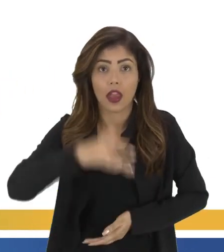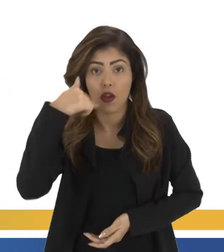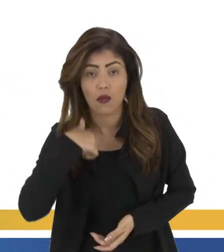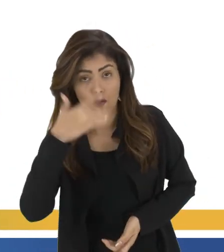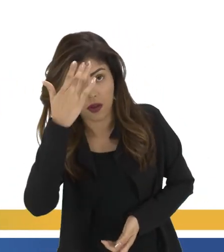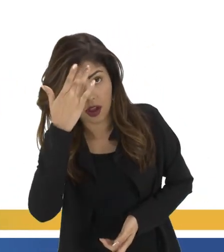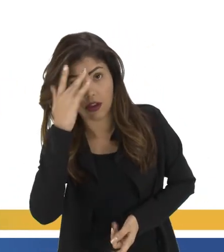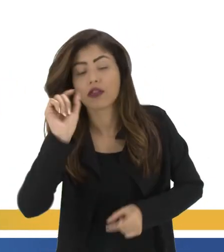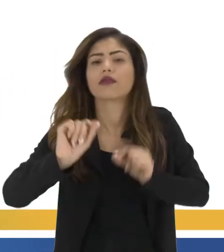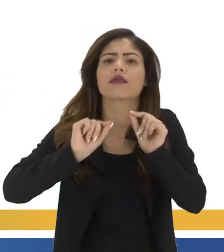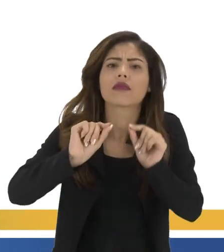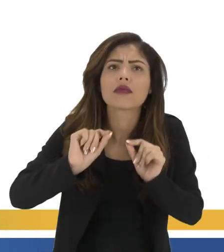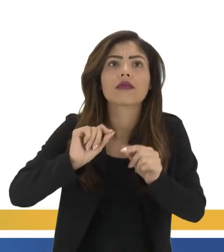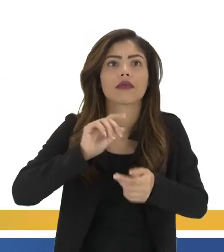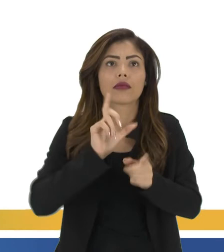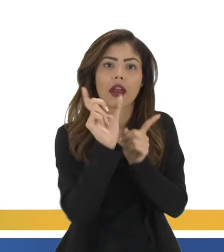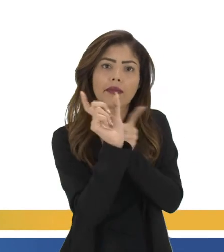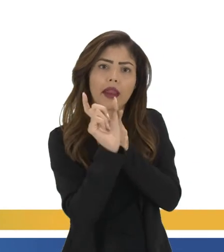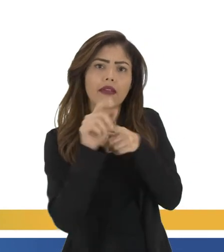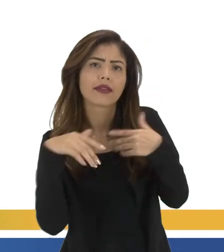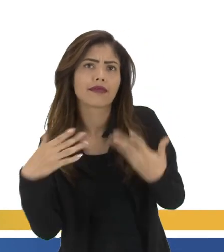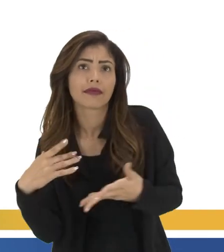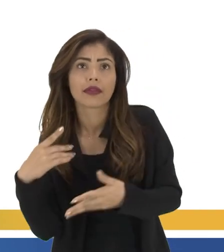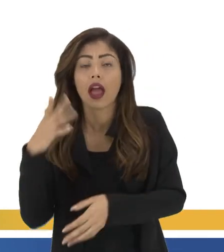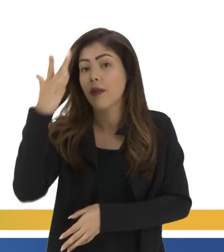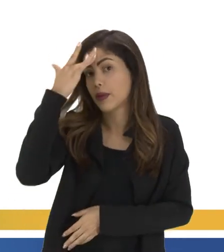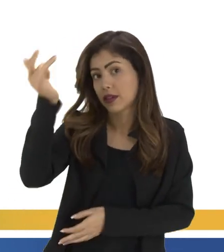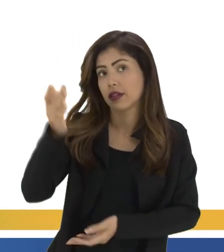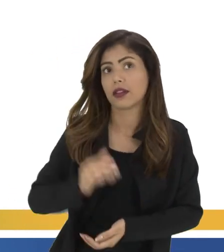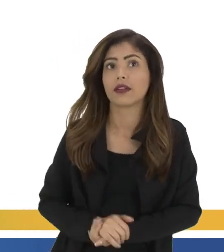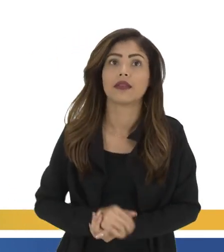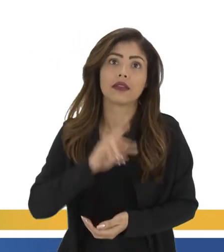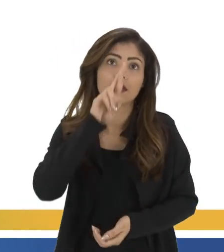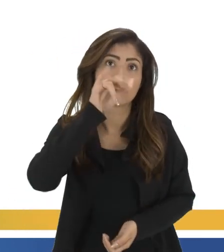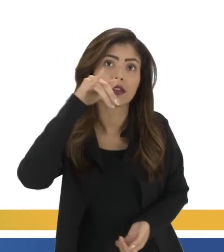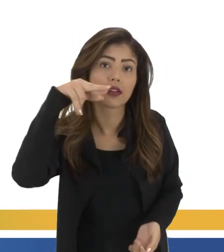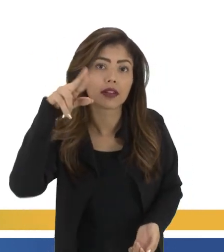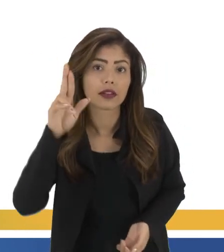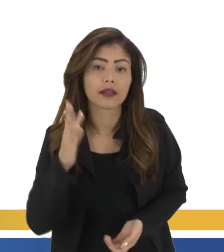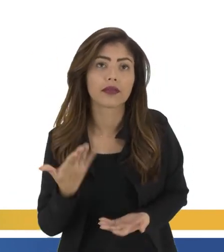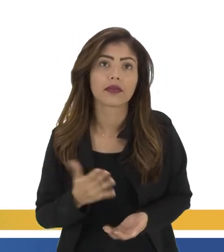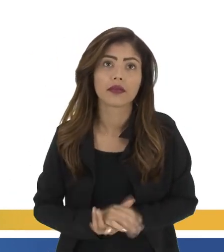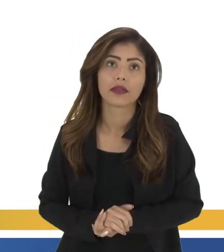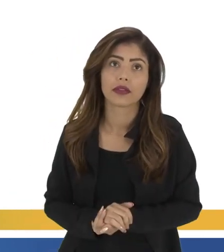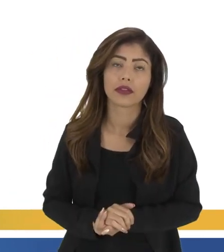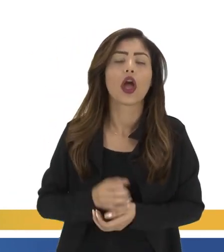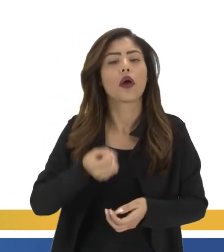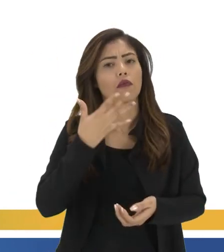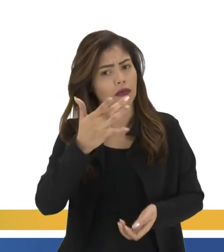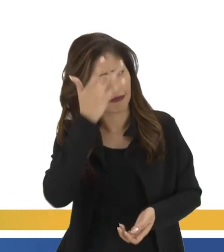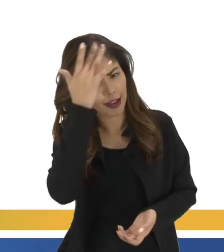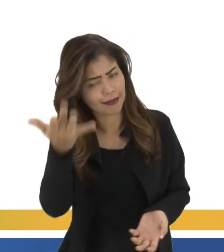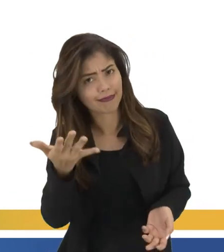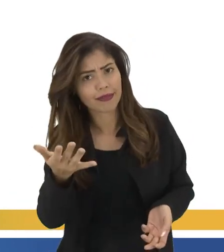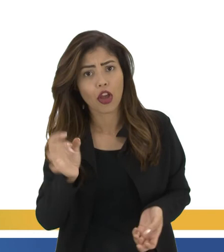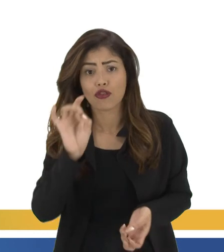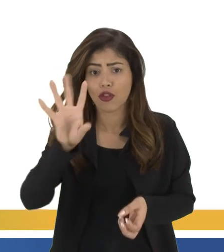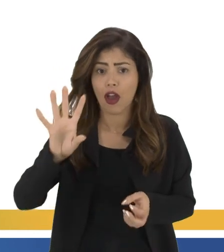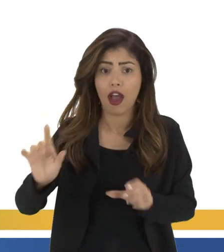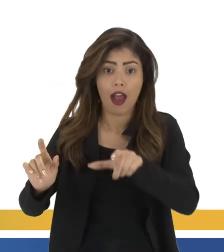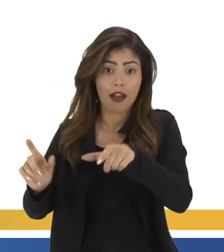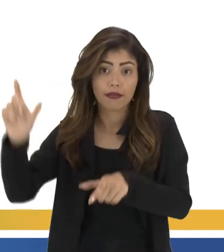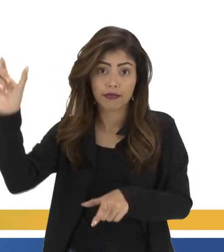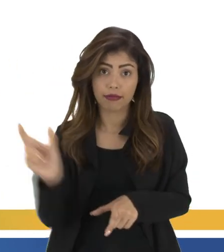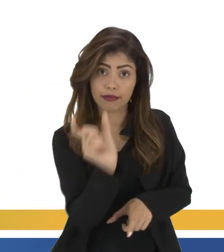acho que amanhã. O verbo é rain, que é o verbo chover. Gente, muito fácil. Só colocar